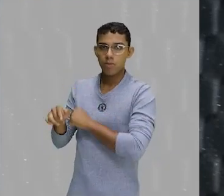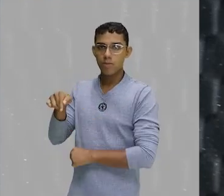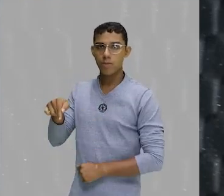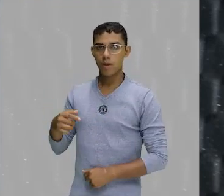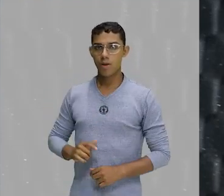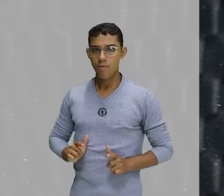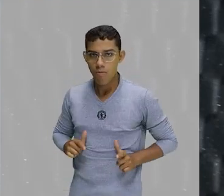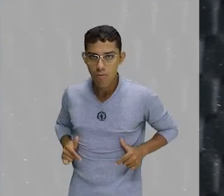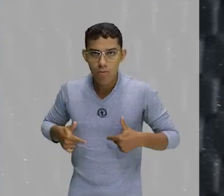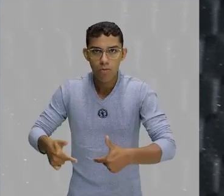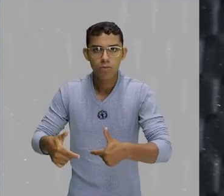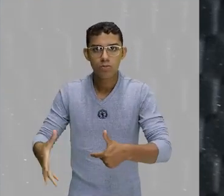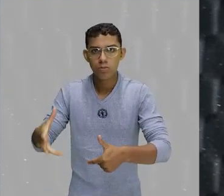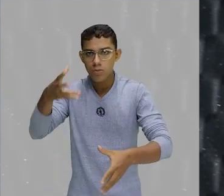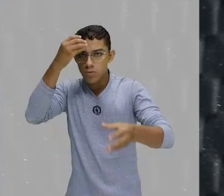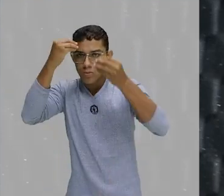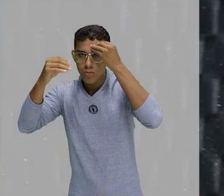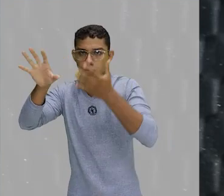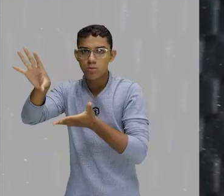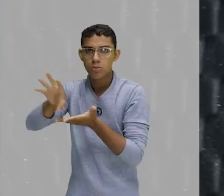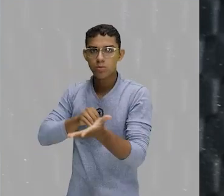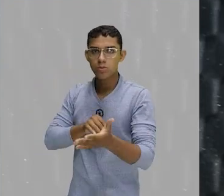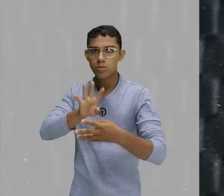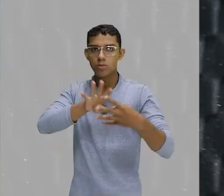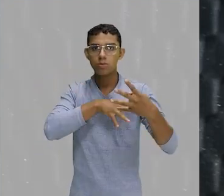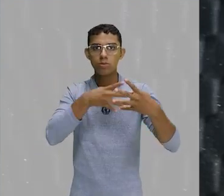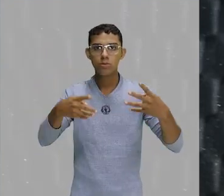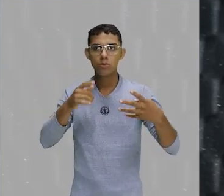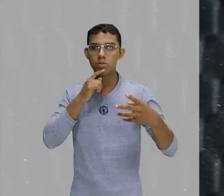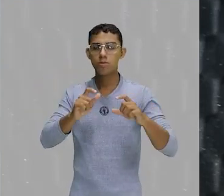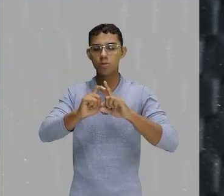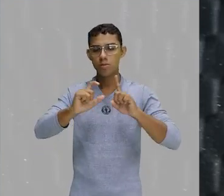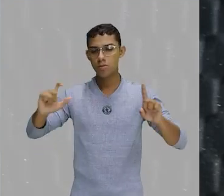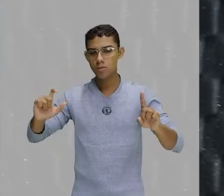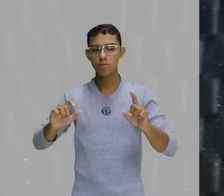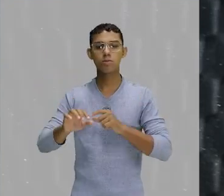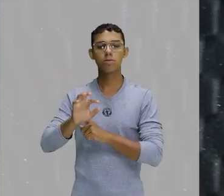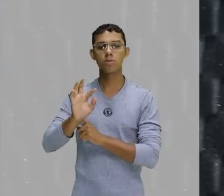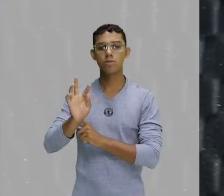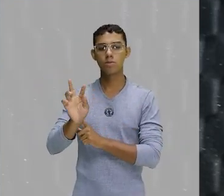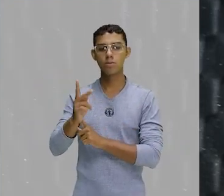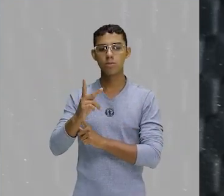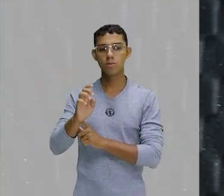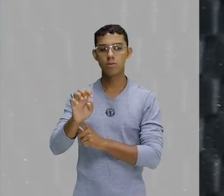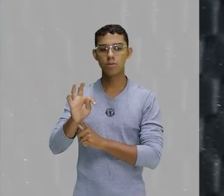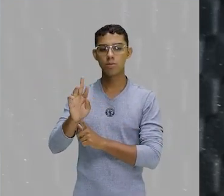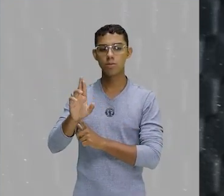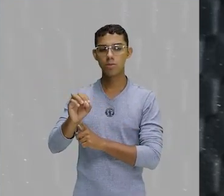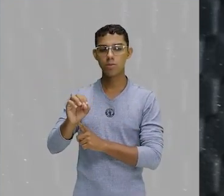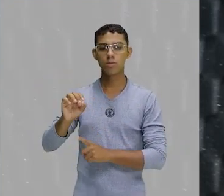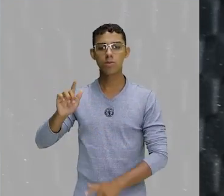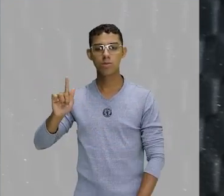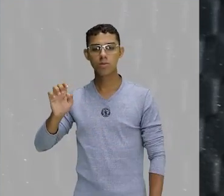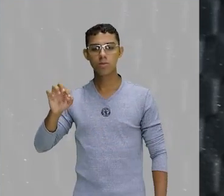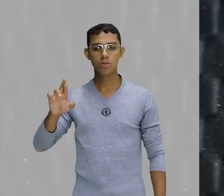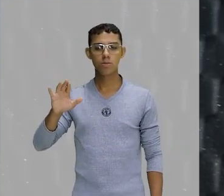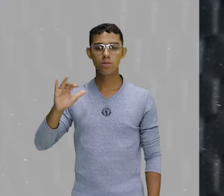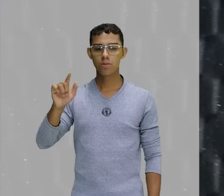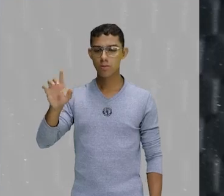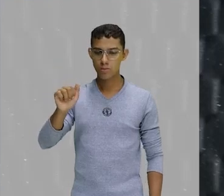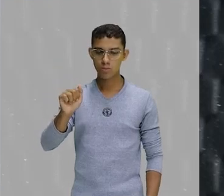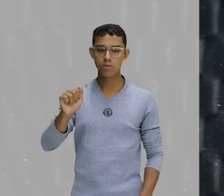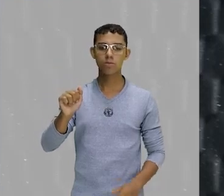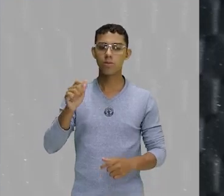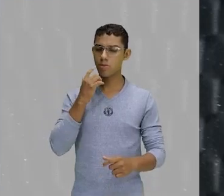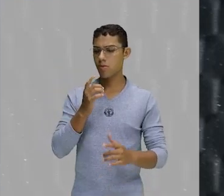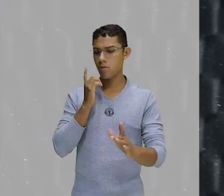esforçar um pouquinho, dá para decorar. Ela tem uma tabelinha, você coloca palavras heterogenéricas no Google e você vai achar fácil